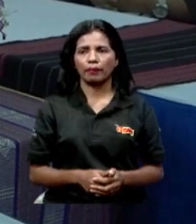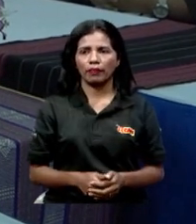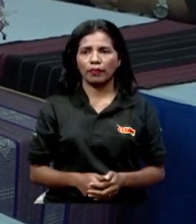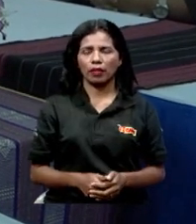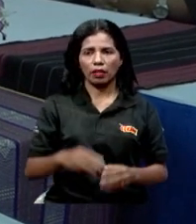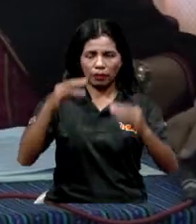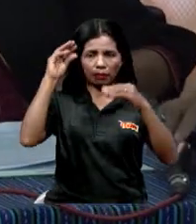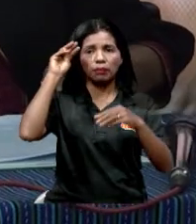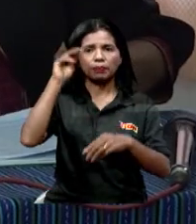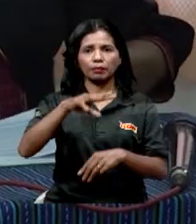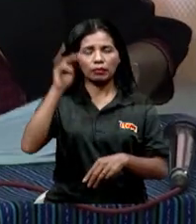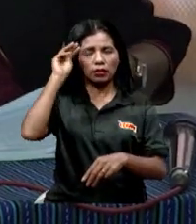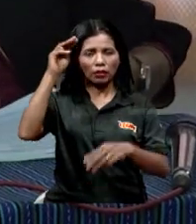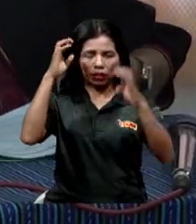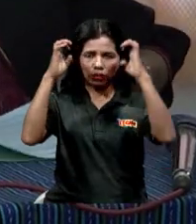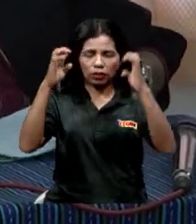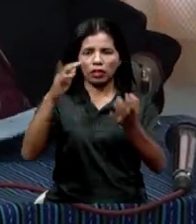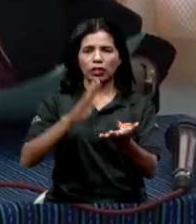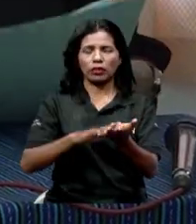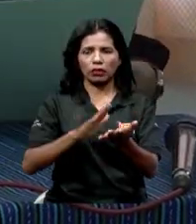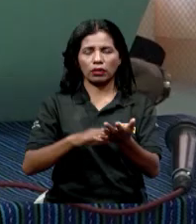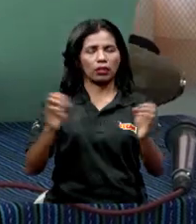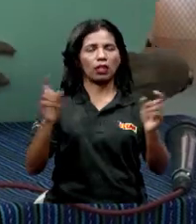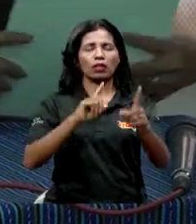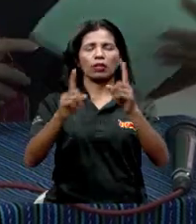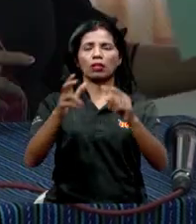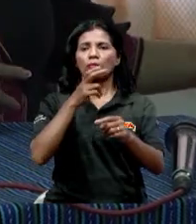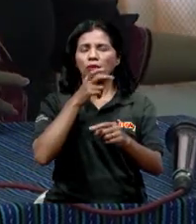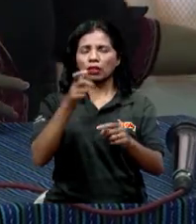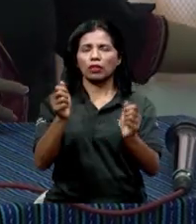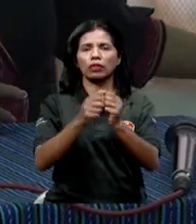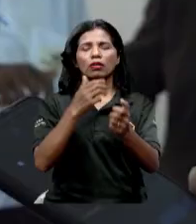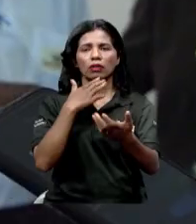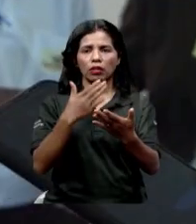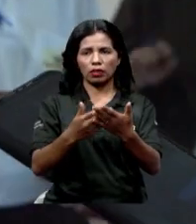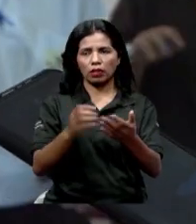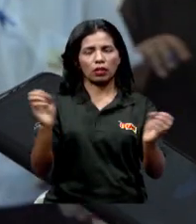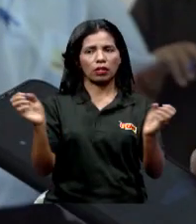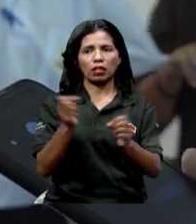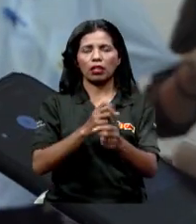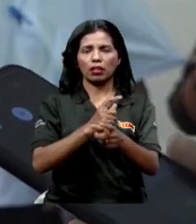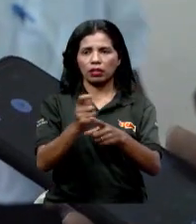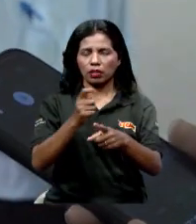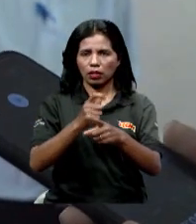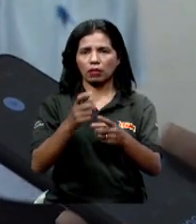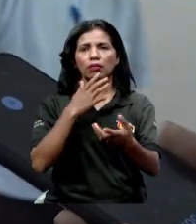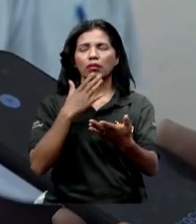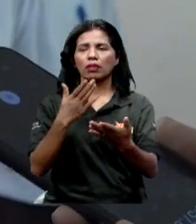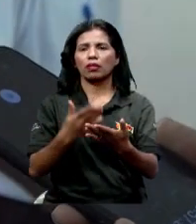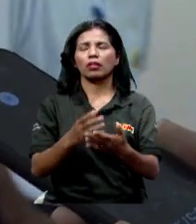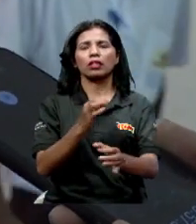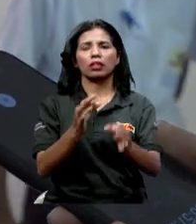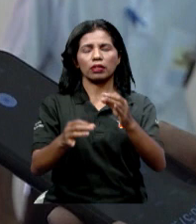Soares, estudante finalista secundária la qualia português hodia, tamba durante ne la halo prática ho máximo, mas